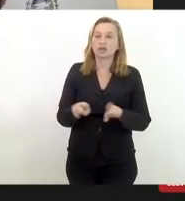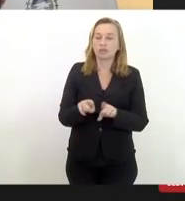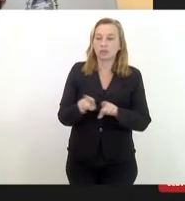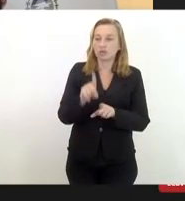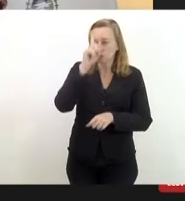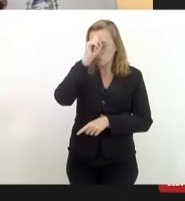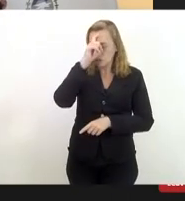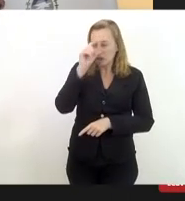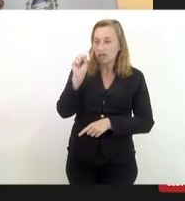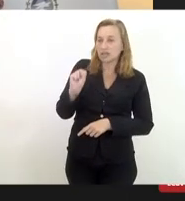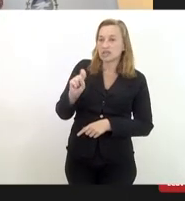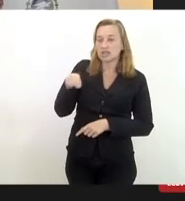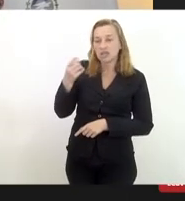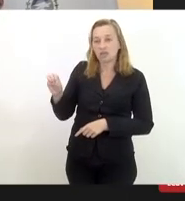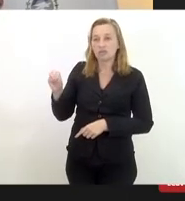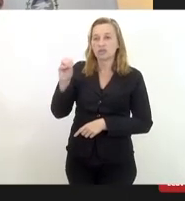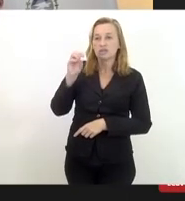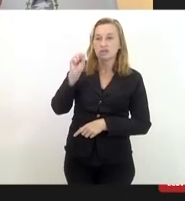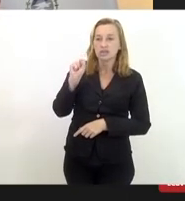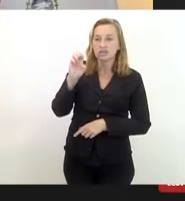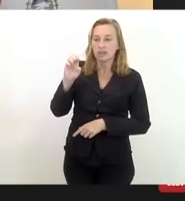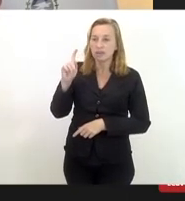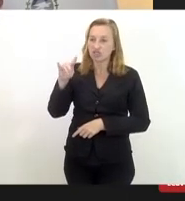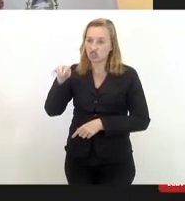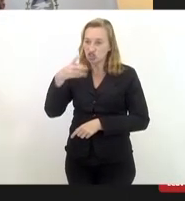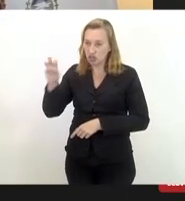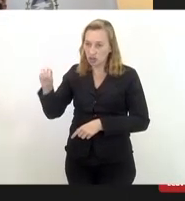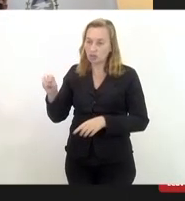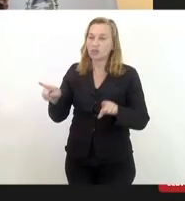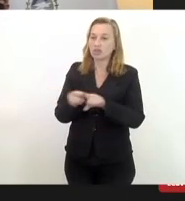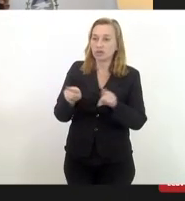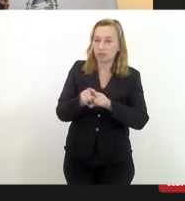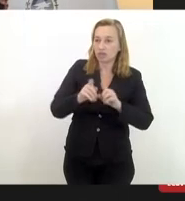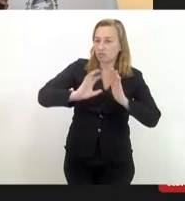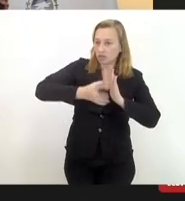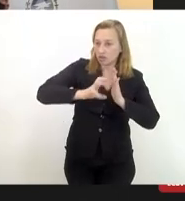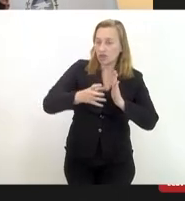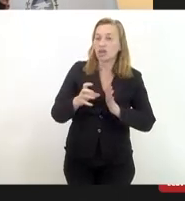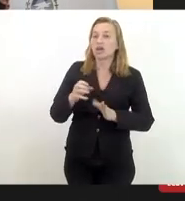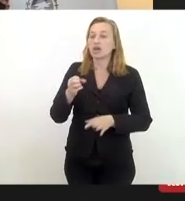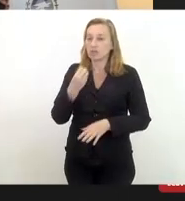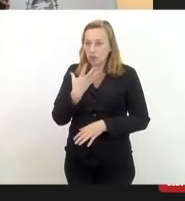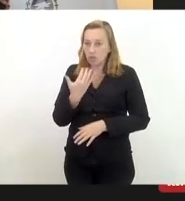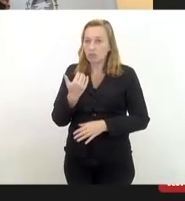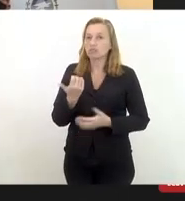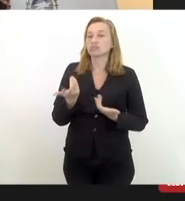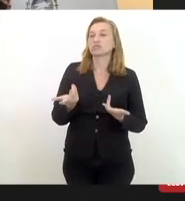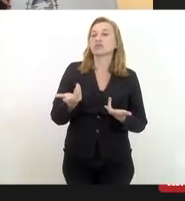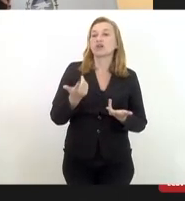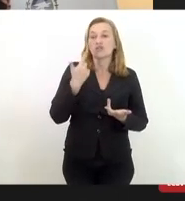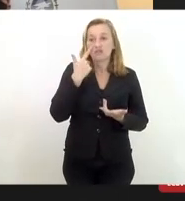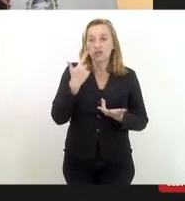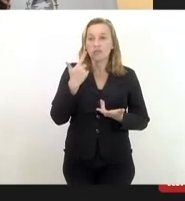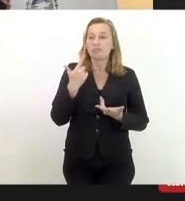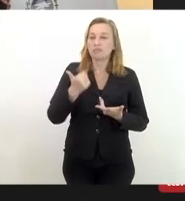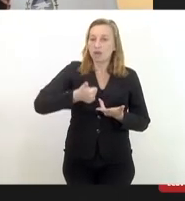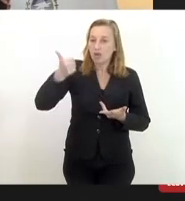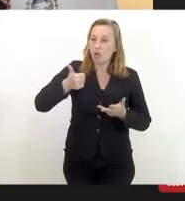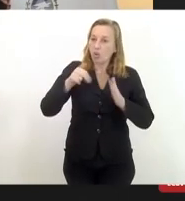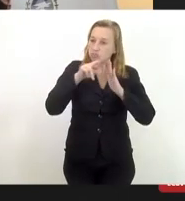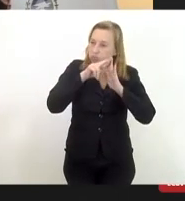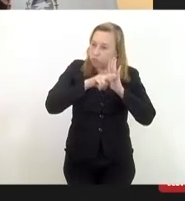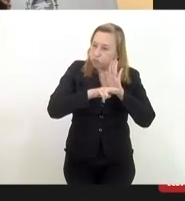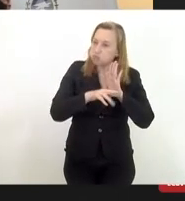como para HIV-AIDS, como para tuberculose, tá bom? É só para a gente poder afinar, porque acho que vale a pena uma agenda específica para a gente poder dirimir essas